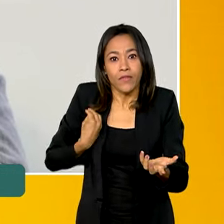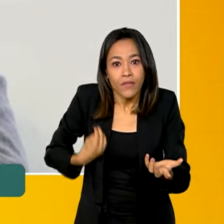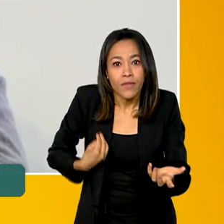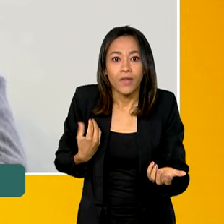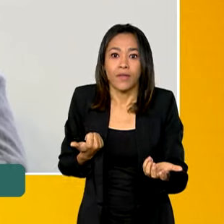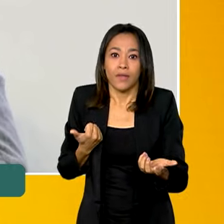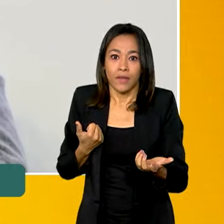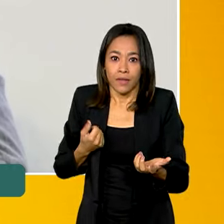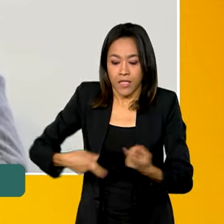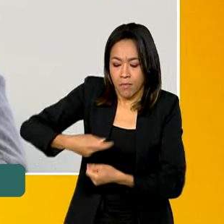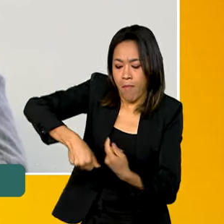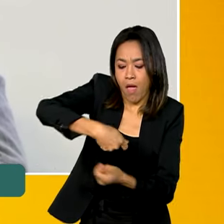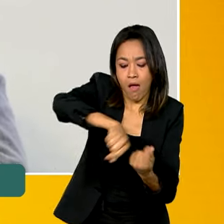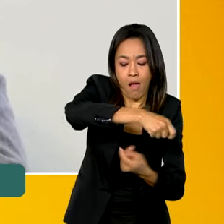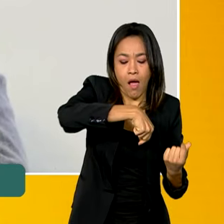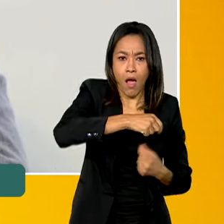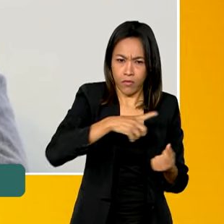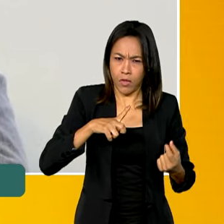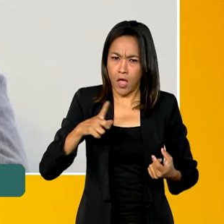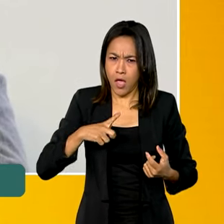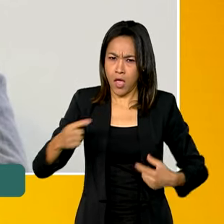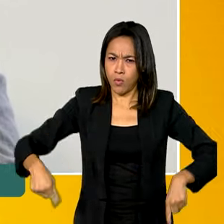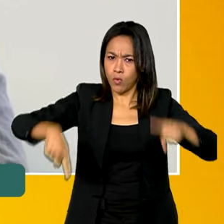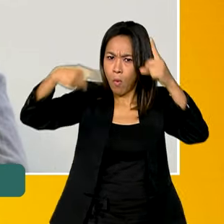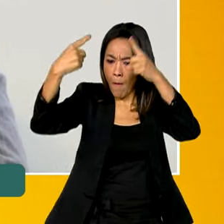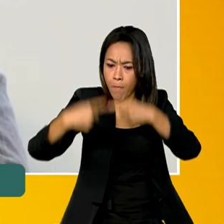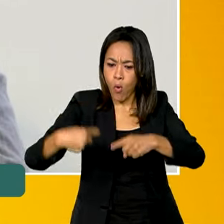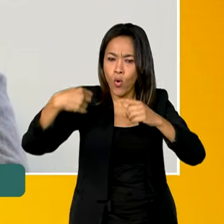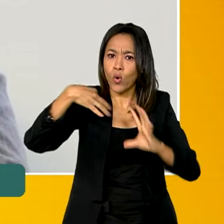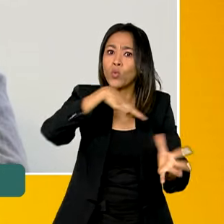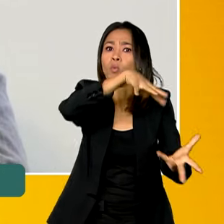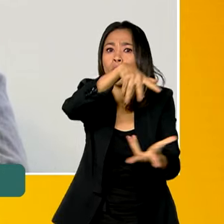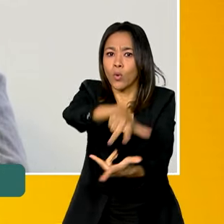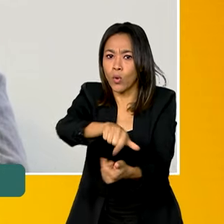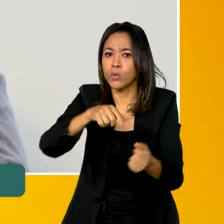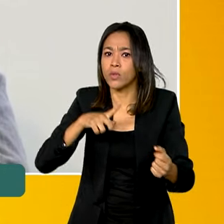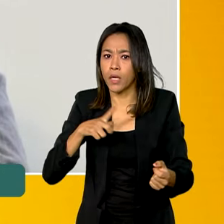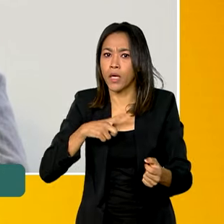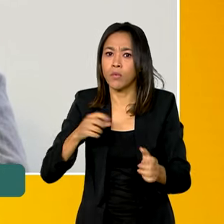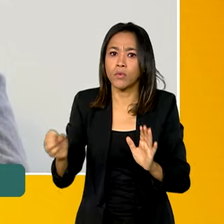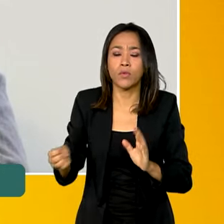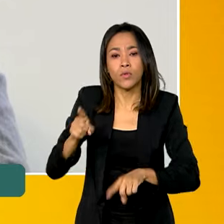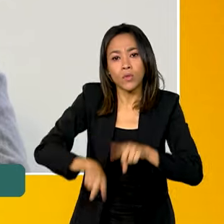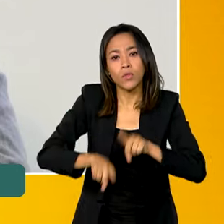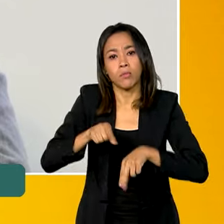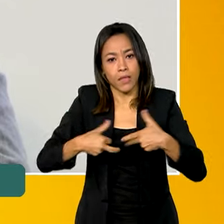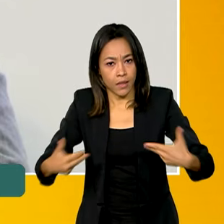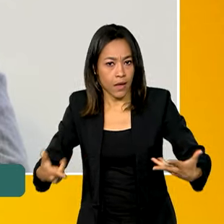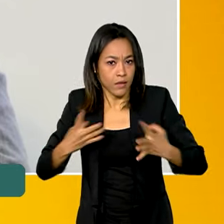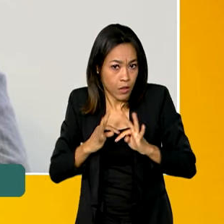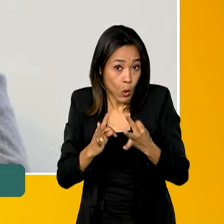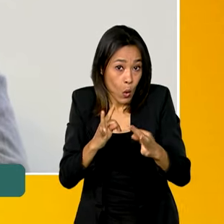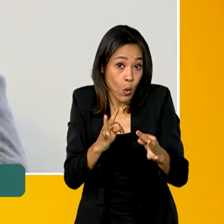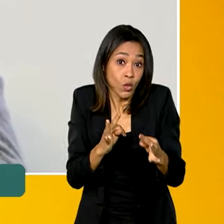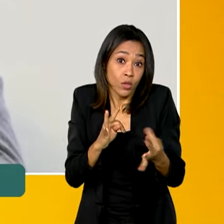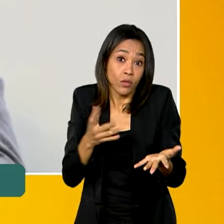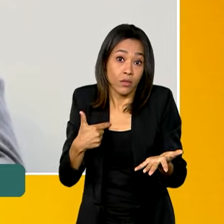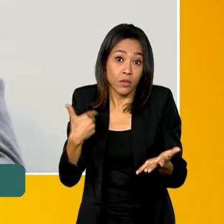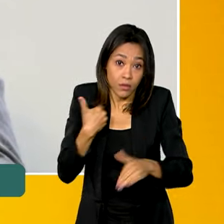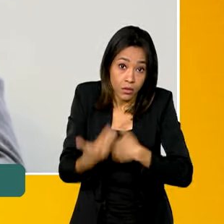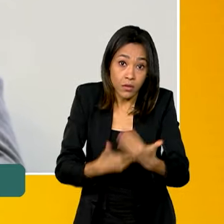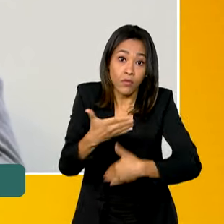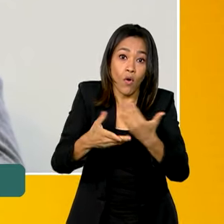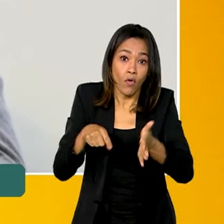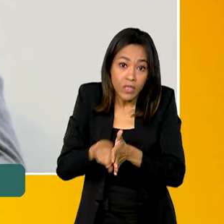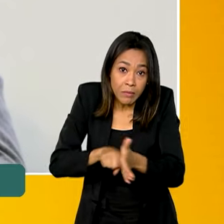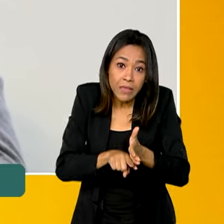cada vez mais Global né do do dos produtos que a gente desenvolve tecnologicamente e eh a gente precisa